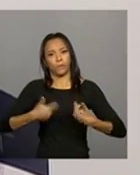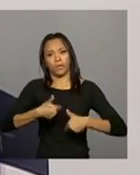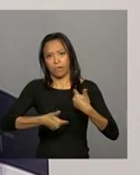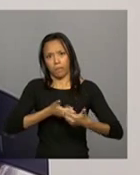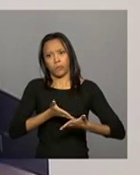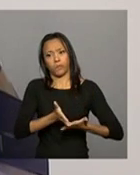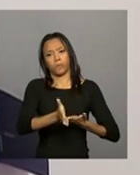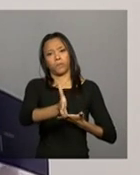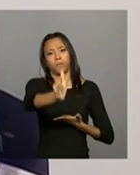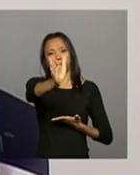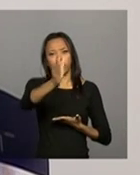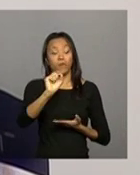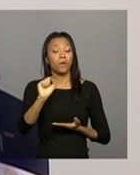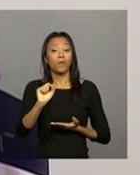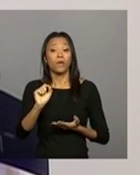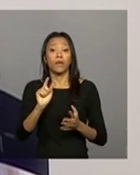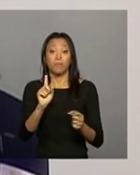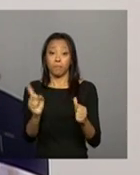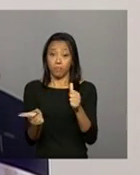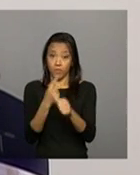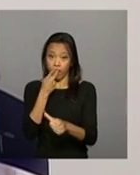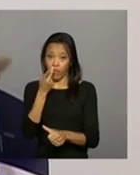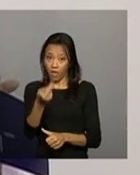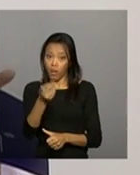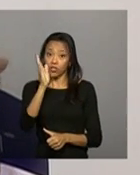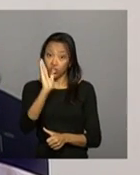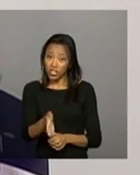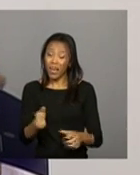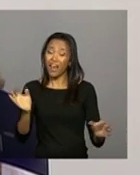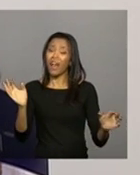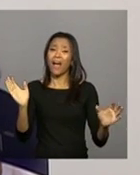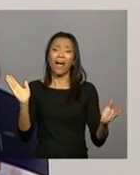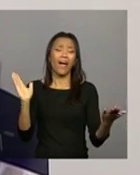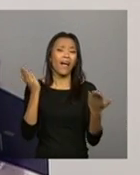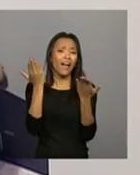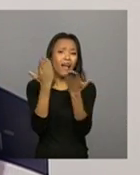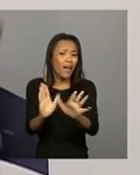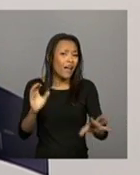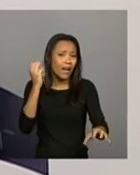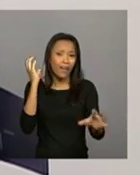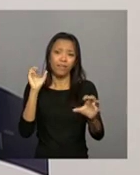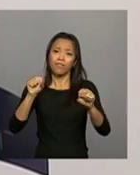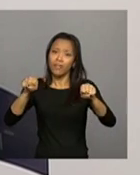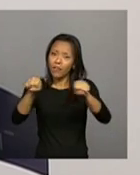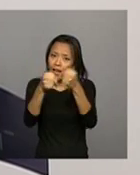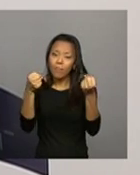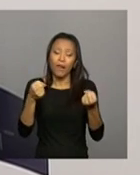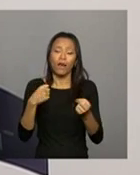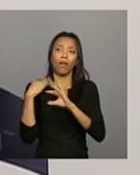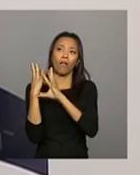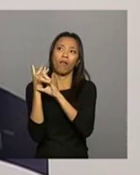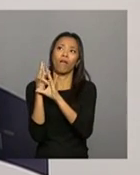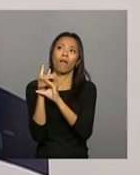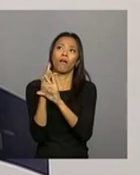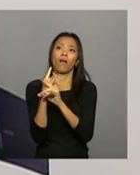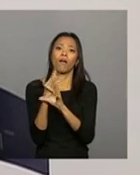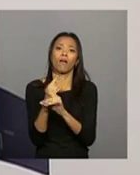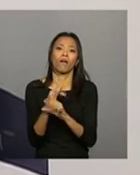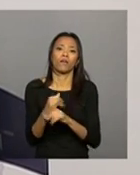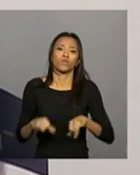Como eu disse, acabar definitivamente com a via crucis da mulher, das mulheres em busca do